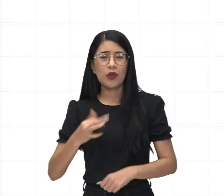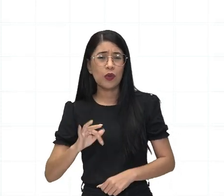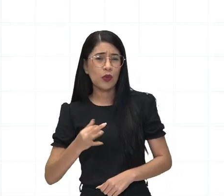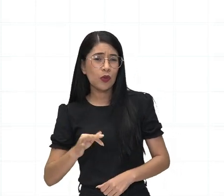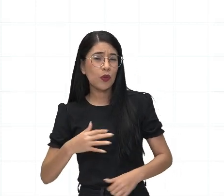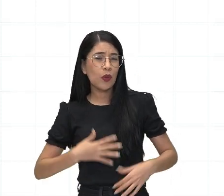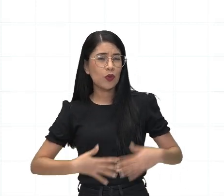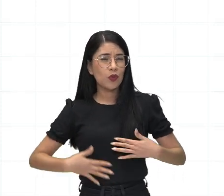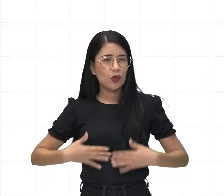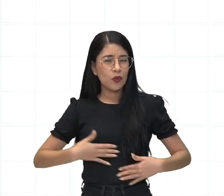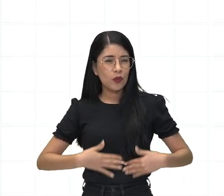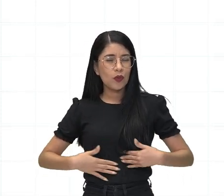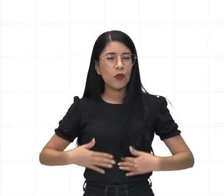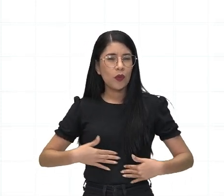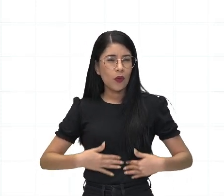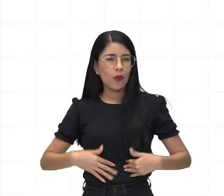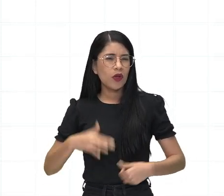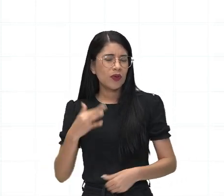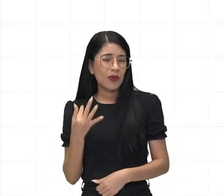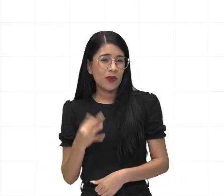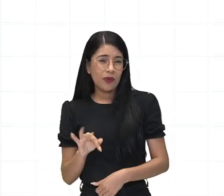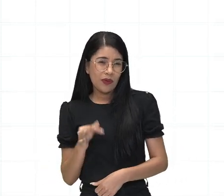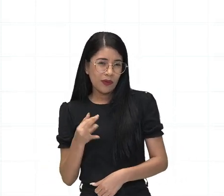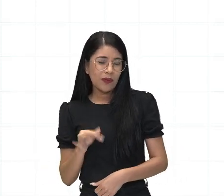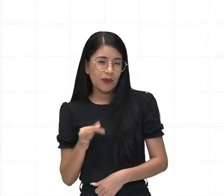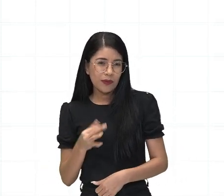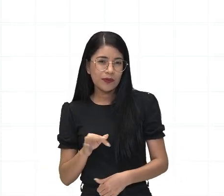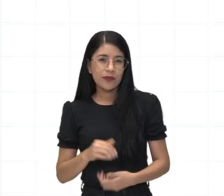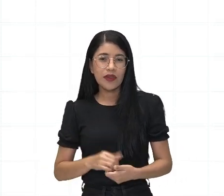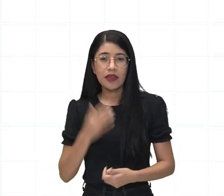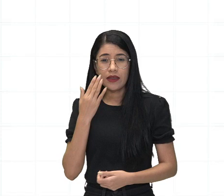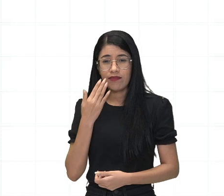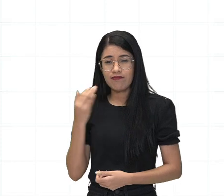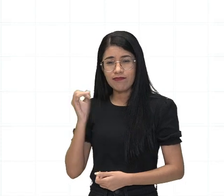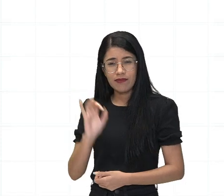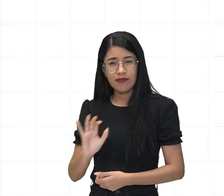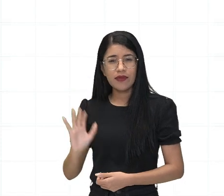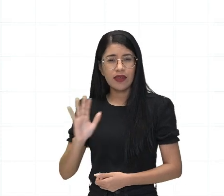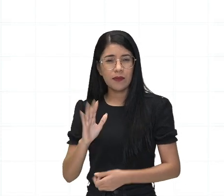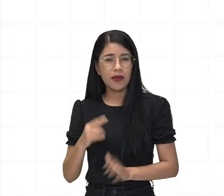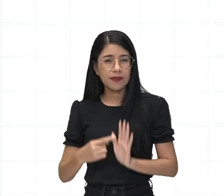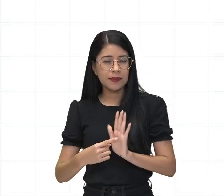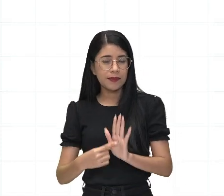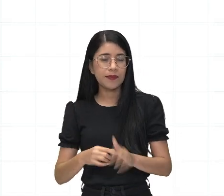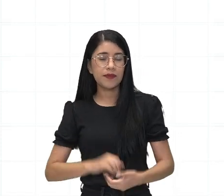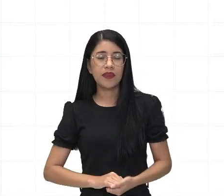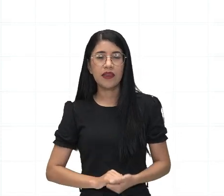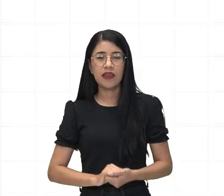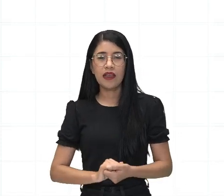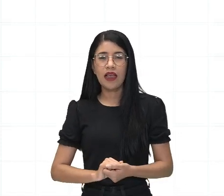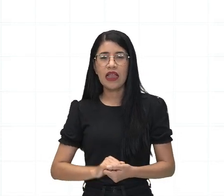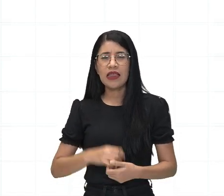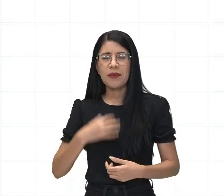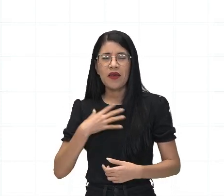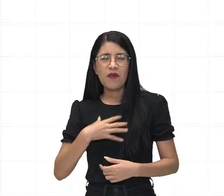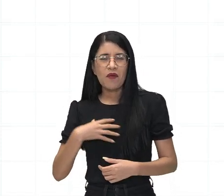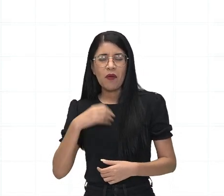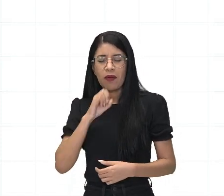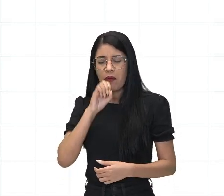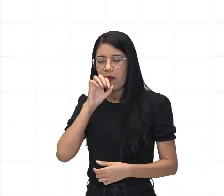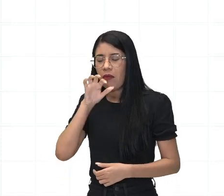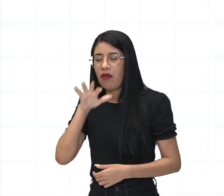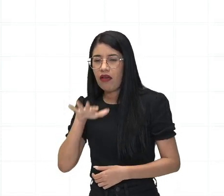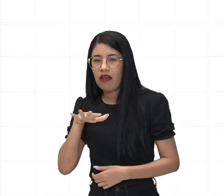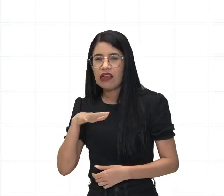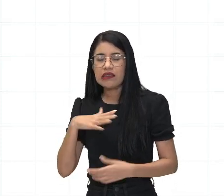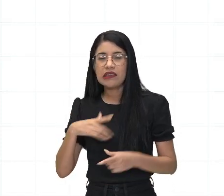né? Dor no intestino, olha aí como está apresentando na ilustração, náuseas, que é essa vontade de